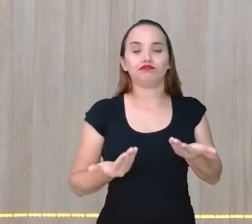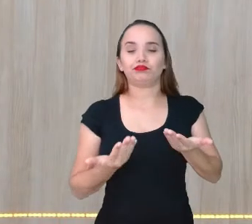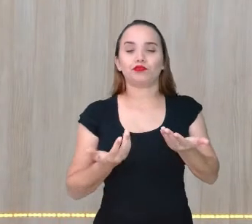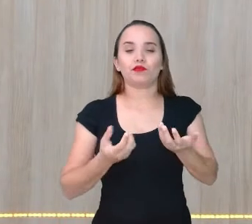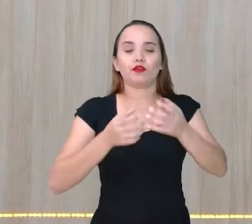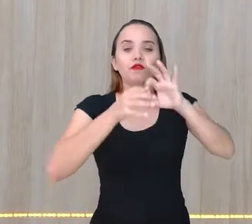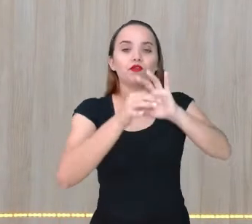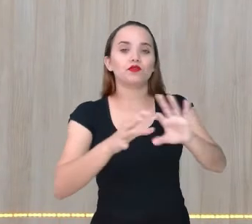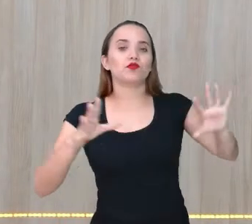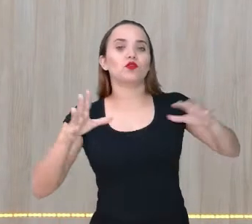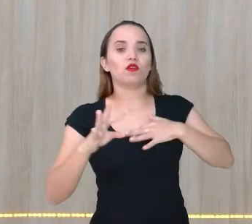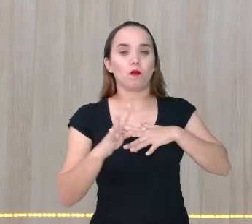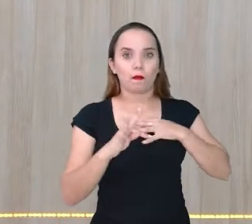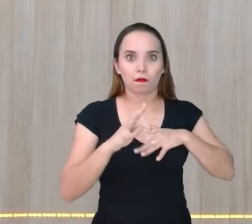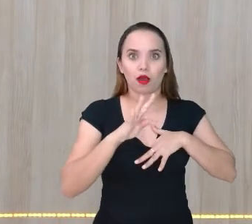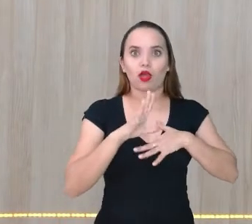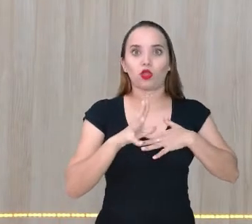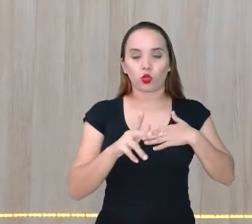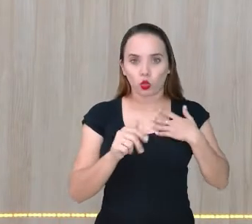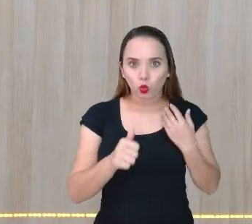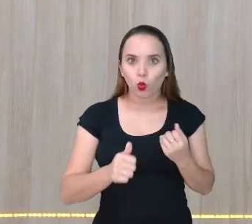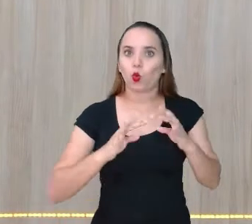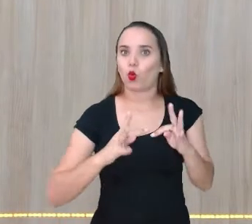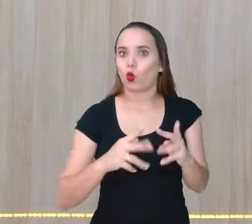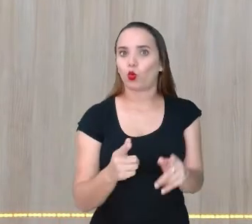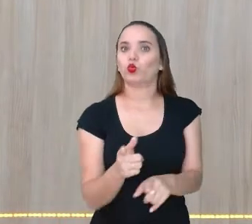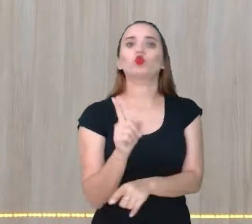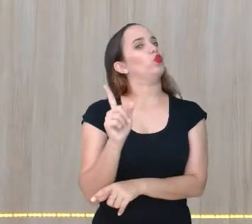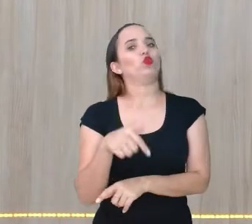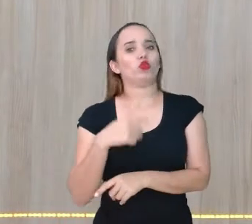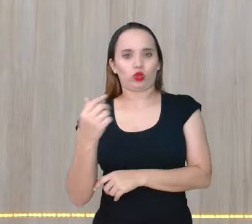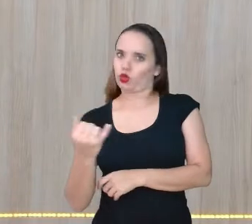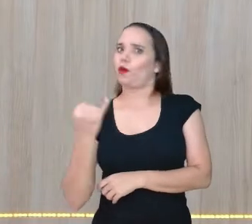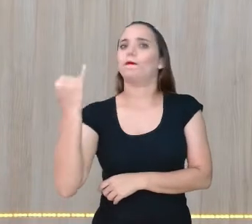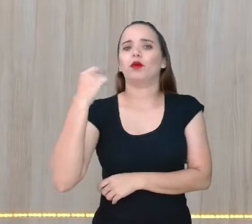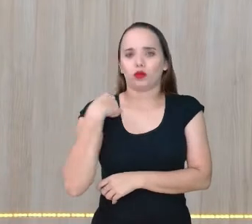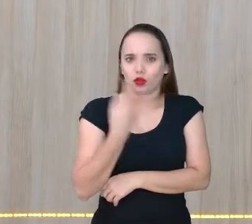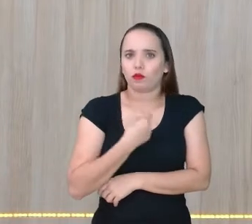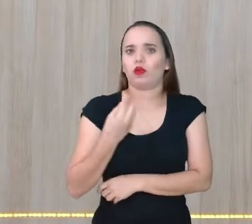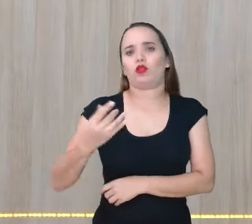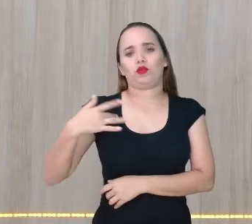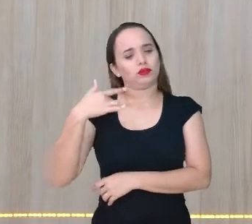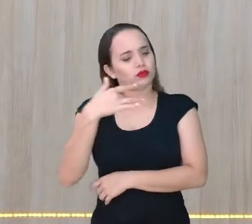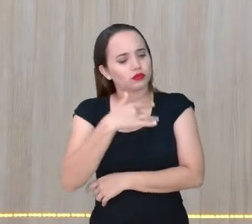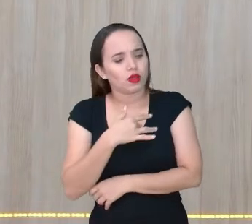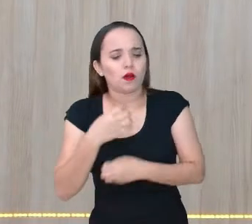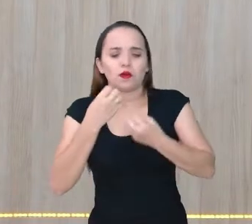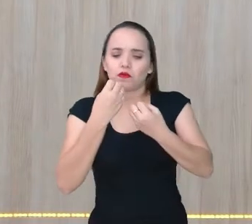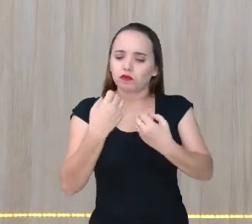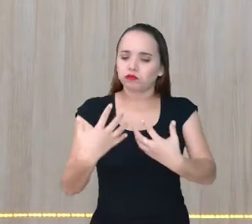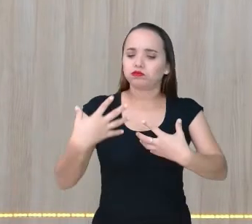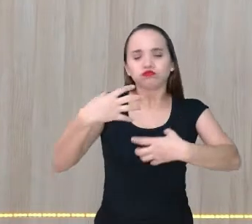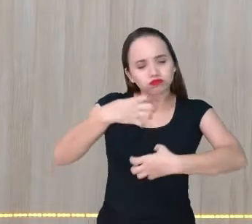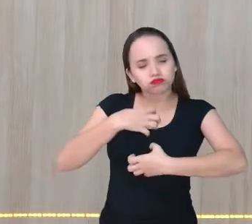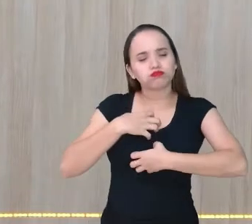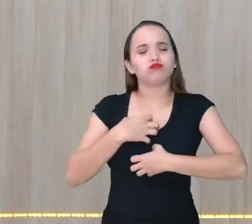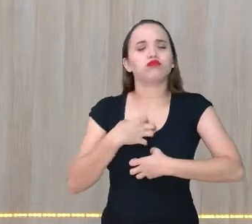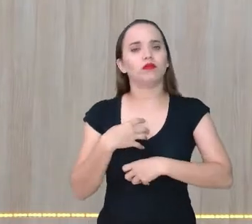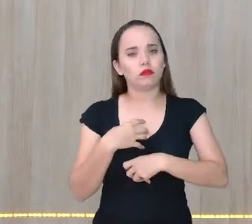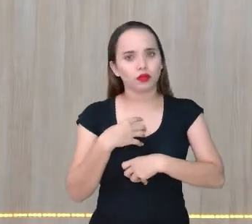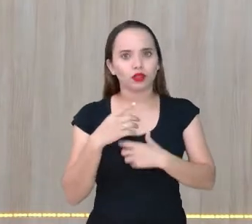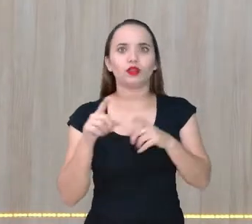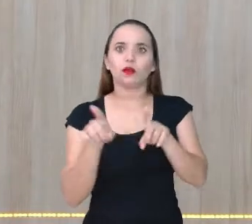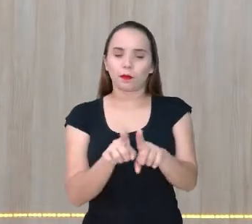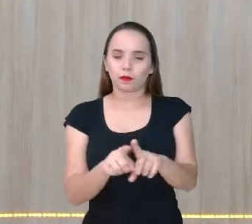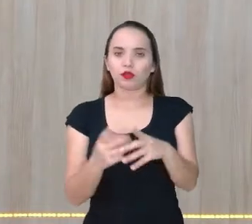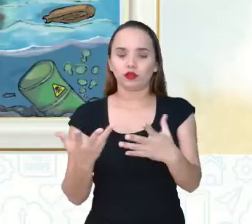disponível, esse bem que é tão importante para o nosso bem-estar, para a nossa saúde, certo? Então vamos dar continuidade